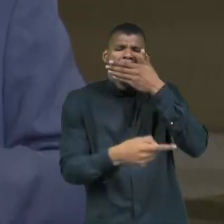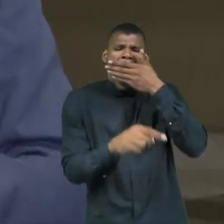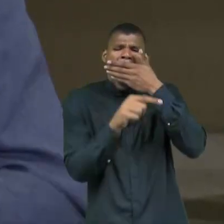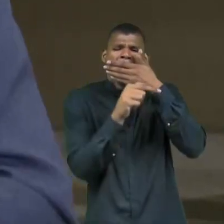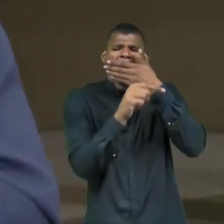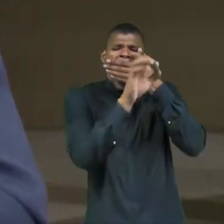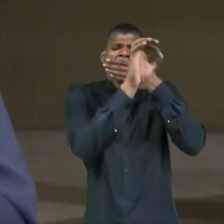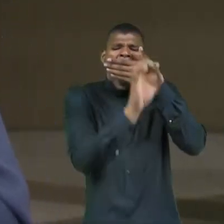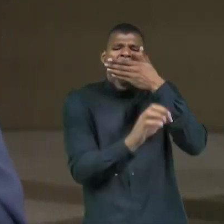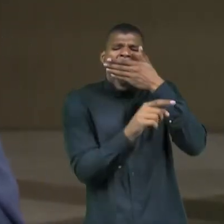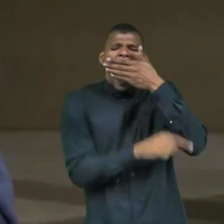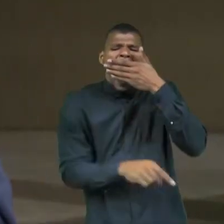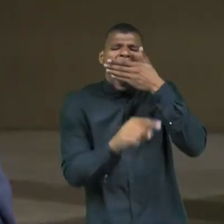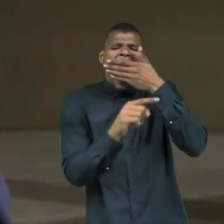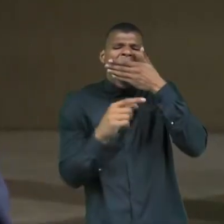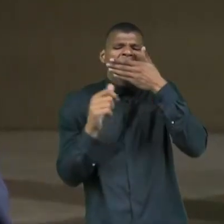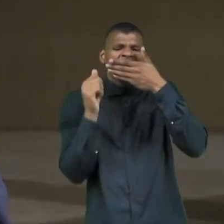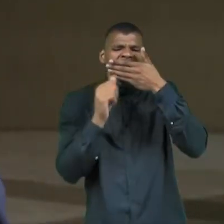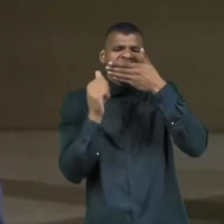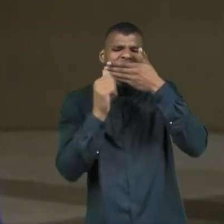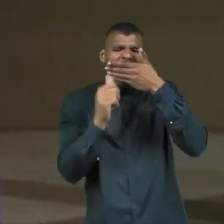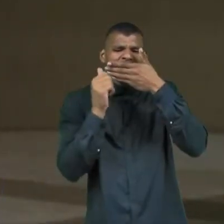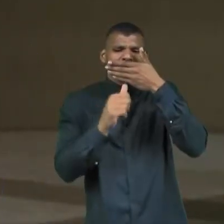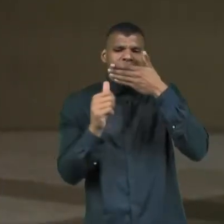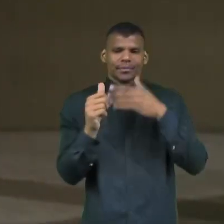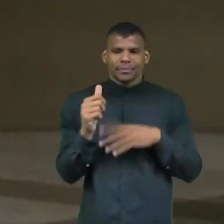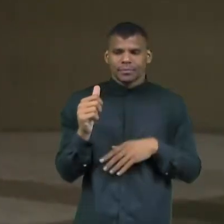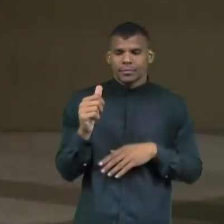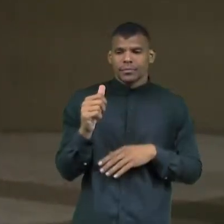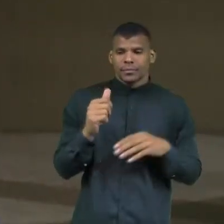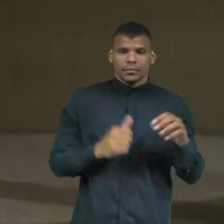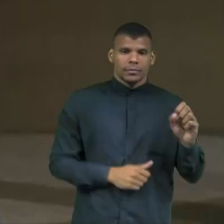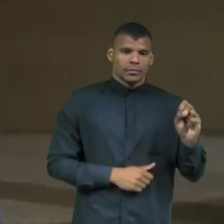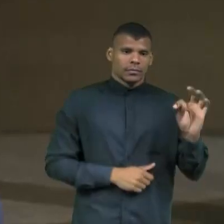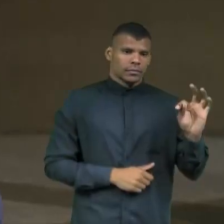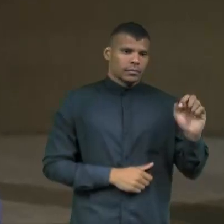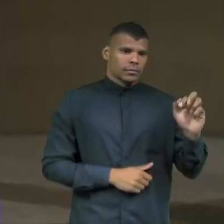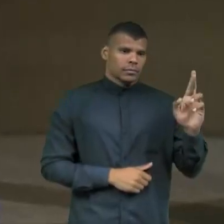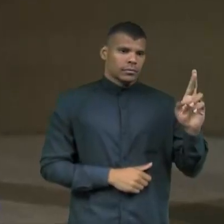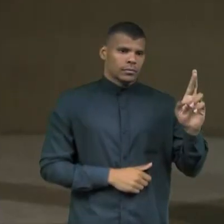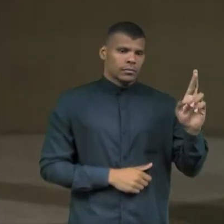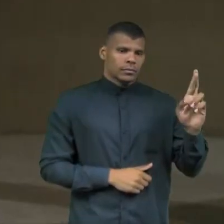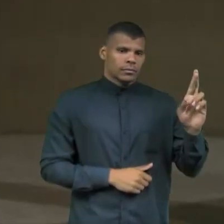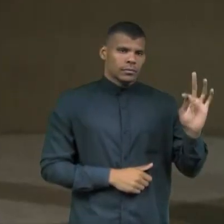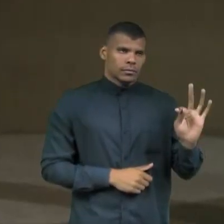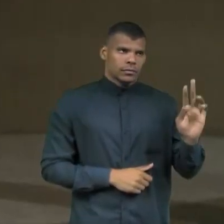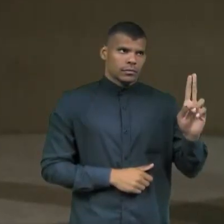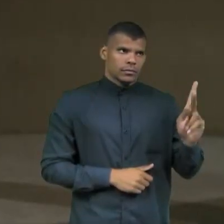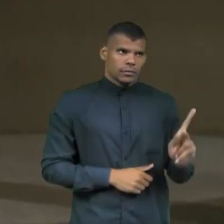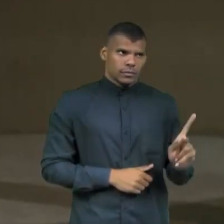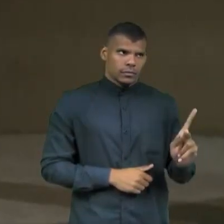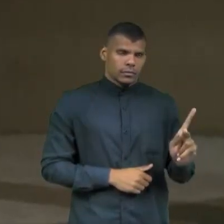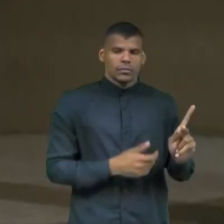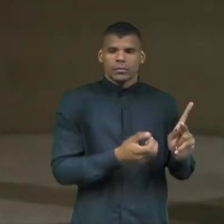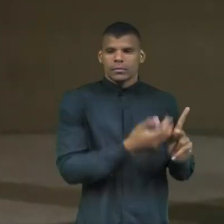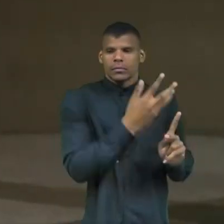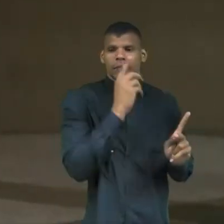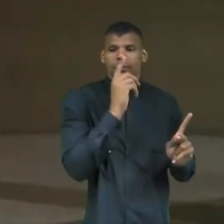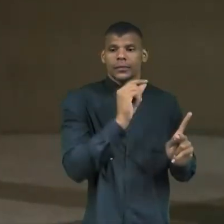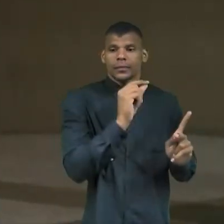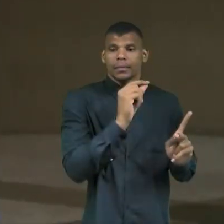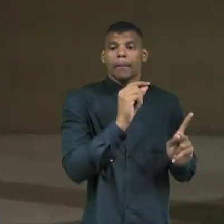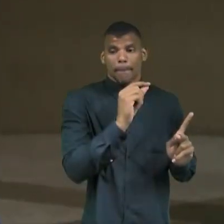4,7%, quer dizer, menos de 5% das startups brasileiras foram fundadas exclusivamente por